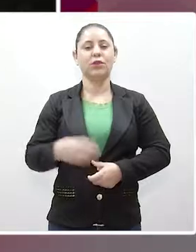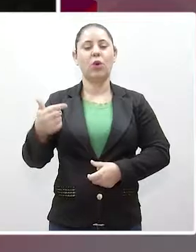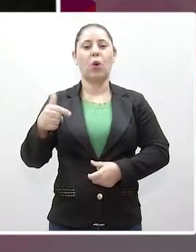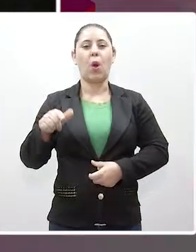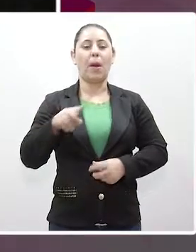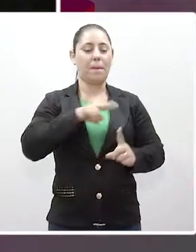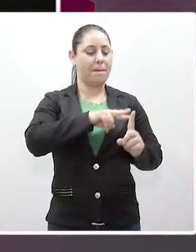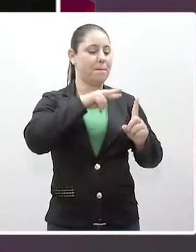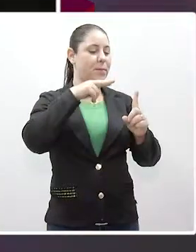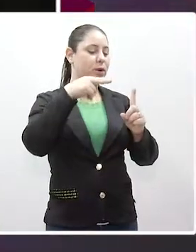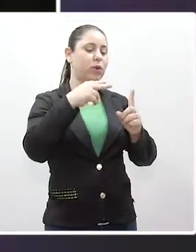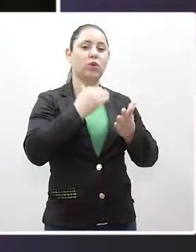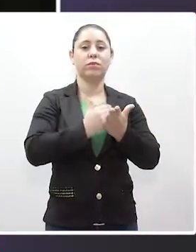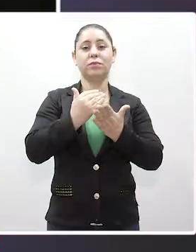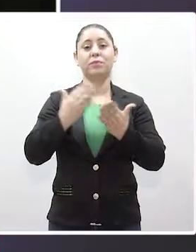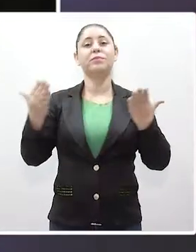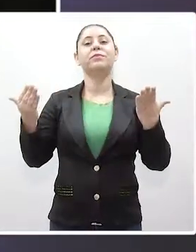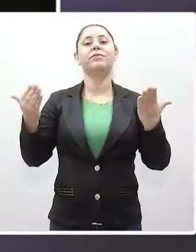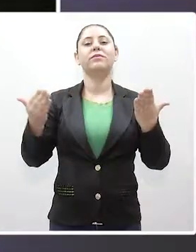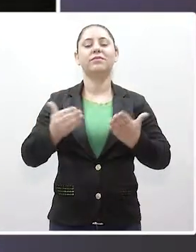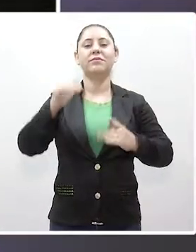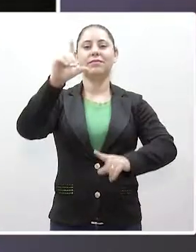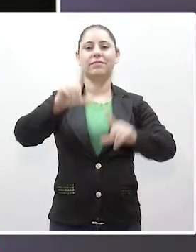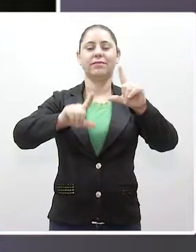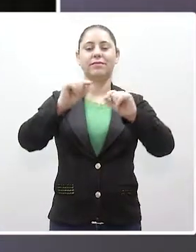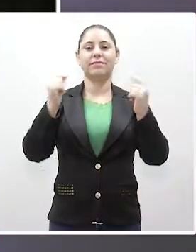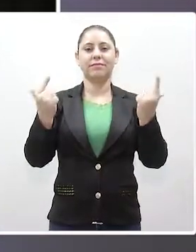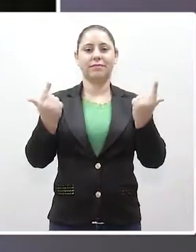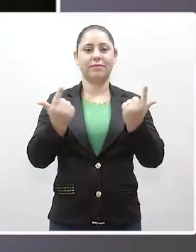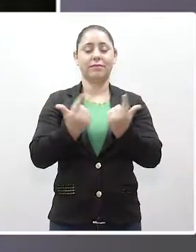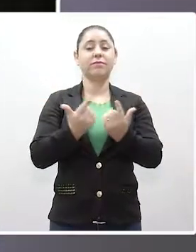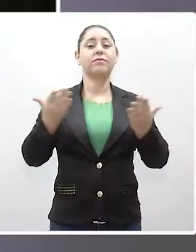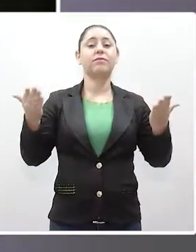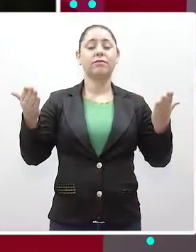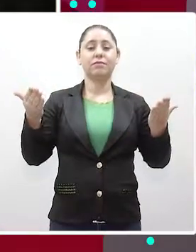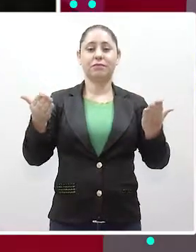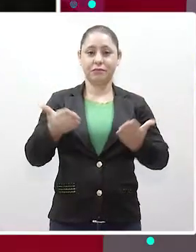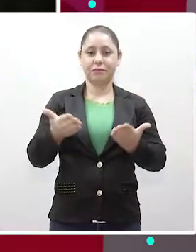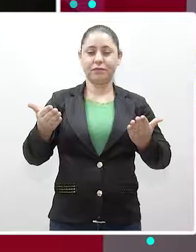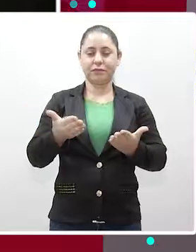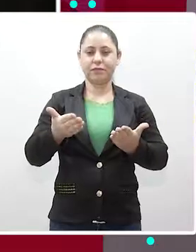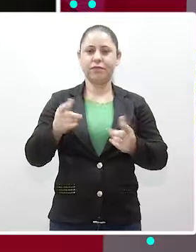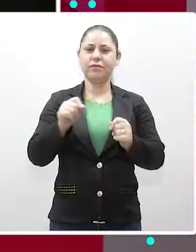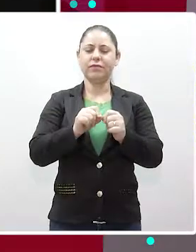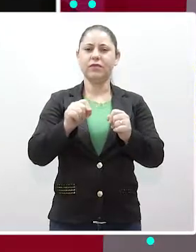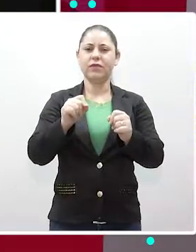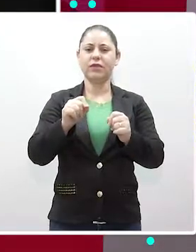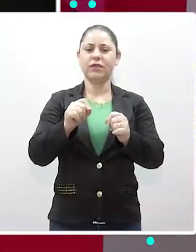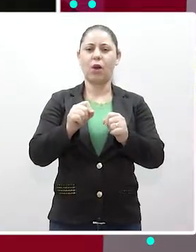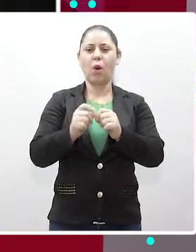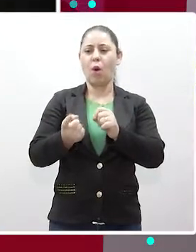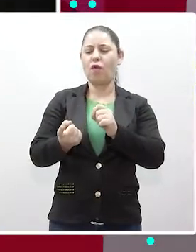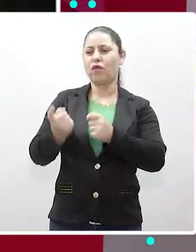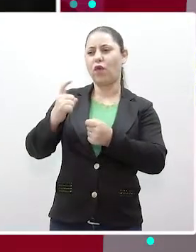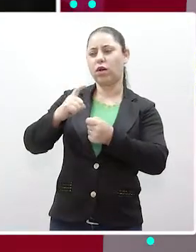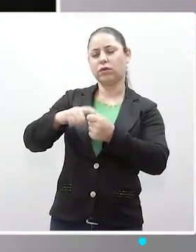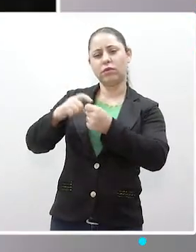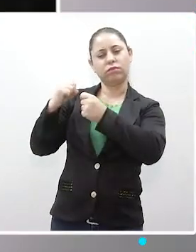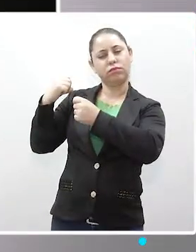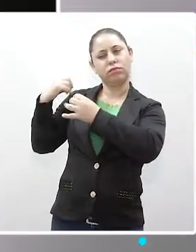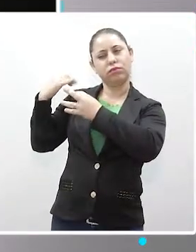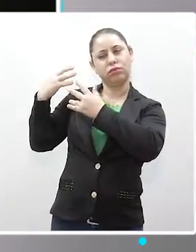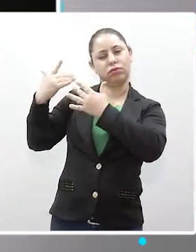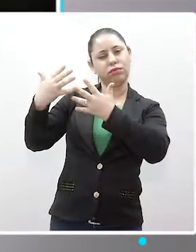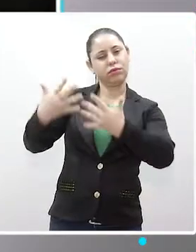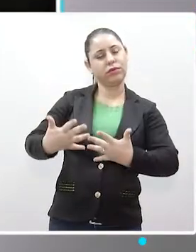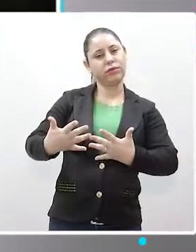Mais um Perspectiva começando aqui na TV Assembleia. Hoje nós vamos fazer uma retomada de alguns